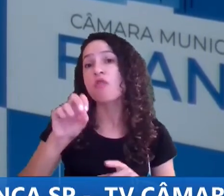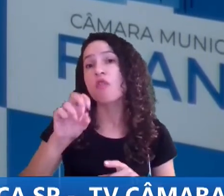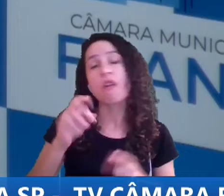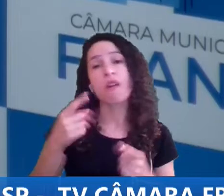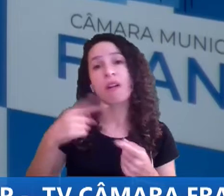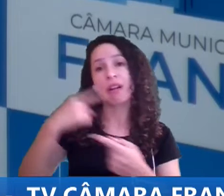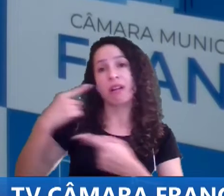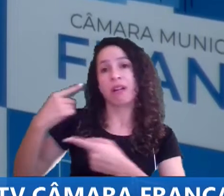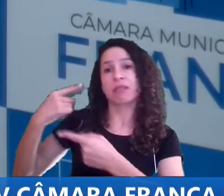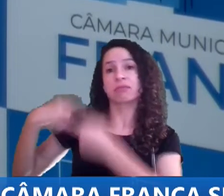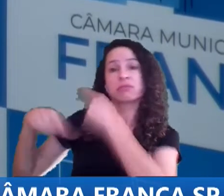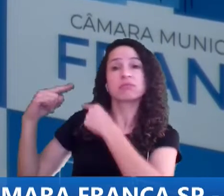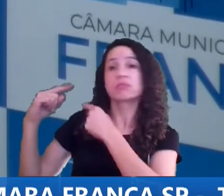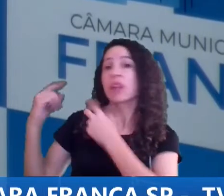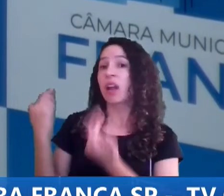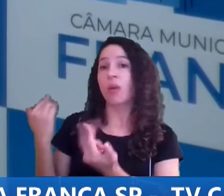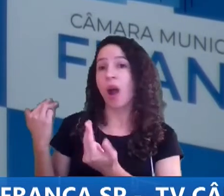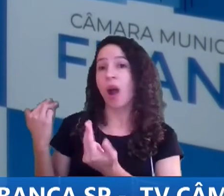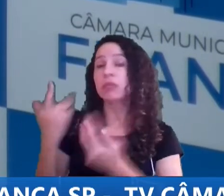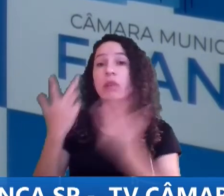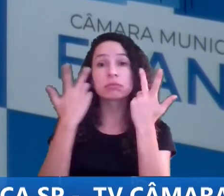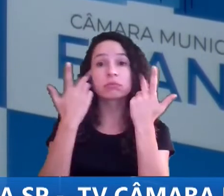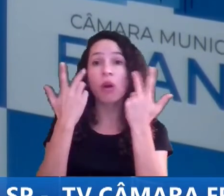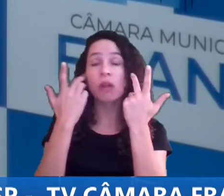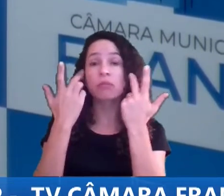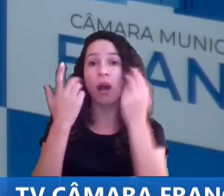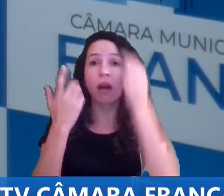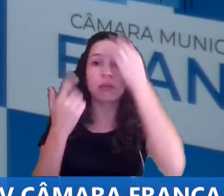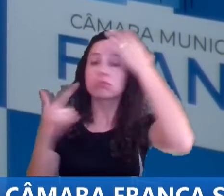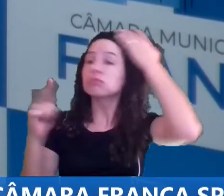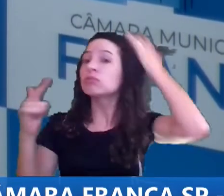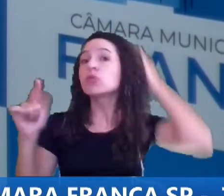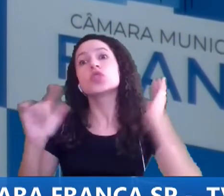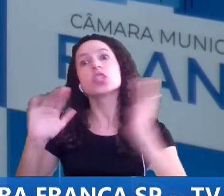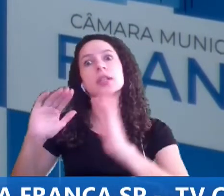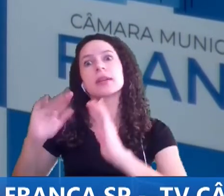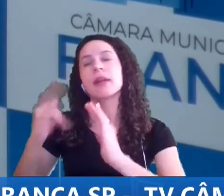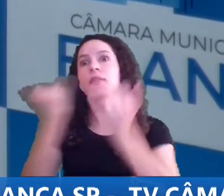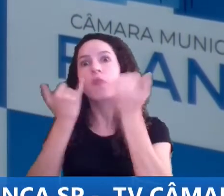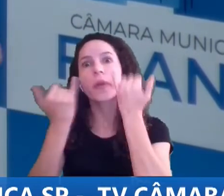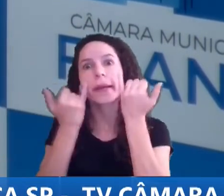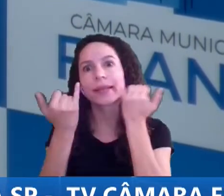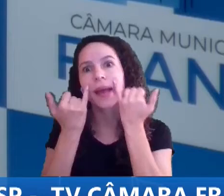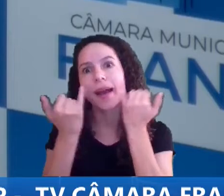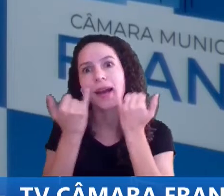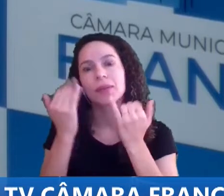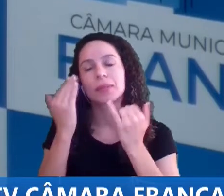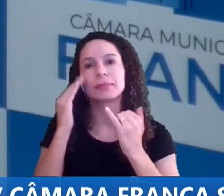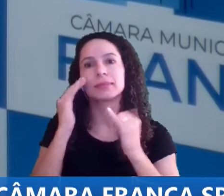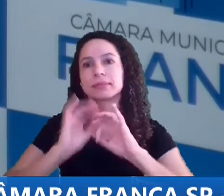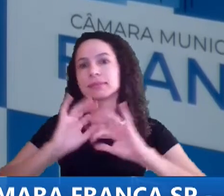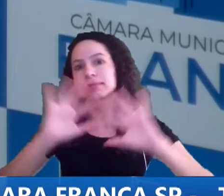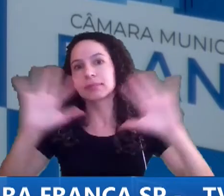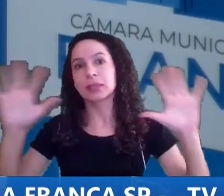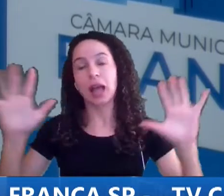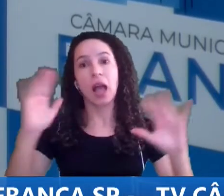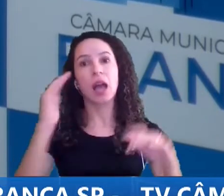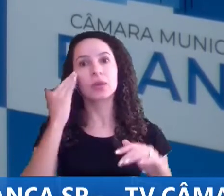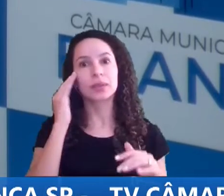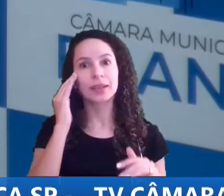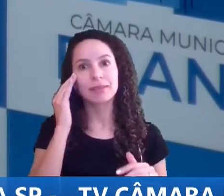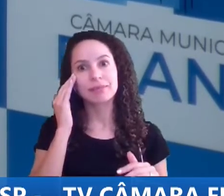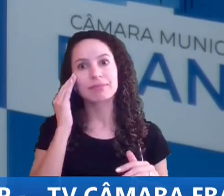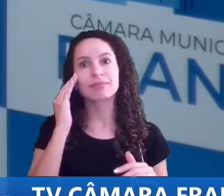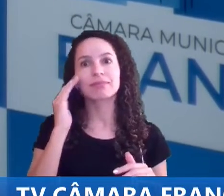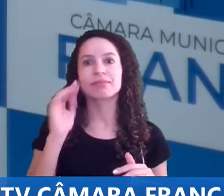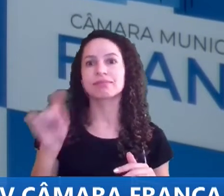ele era normal aquela situação. Ele não tinha a instrução necessária realmente para fazer, né, ter esse discernimento